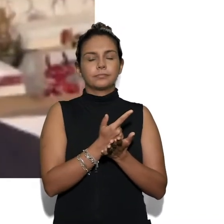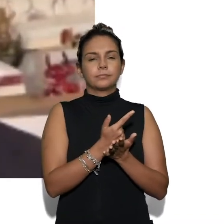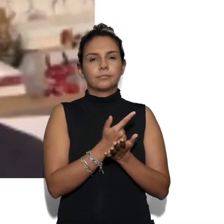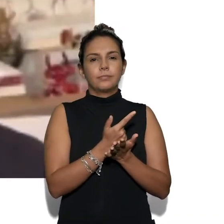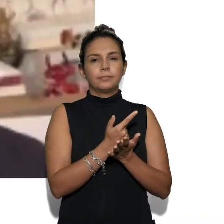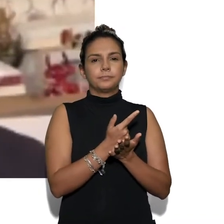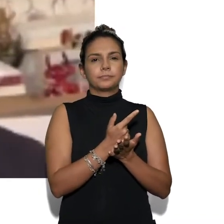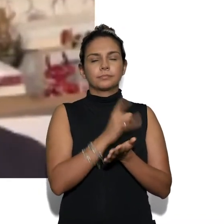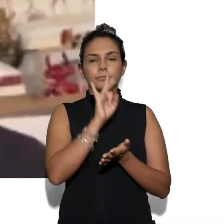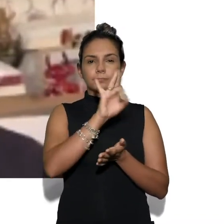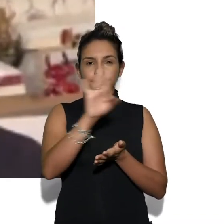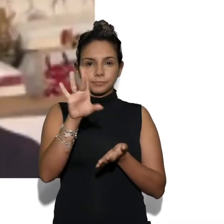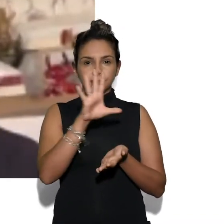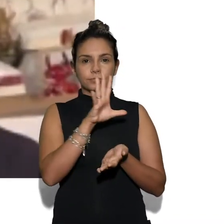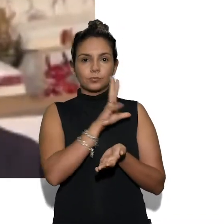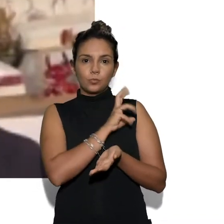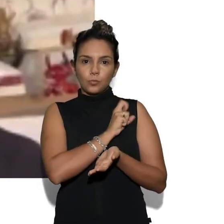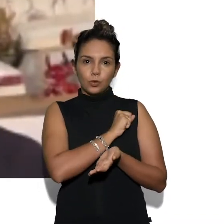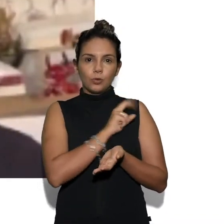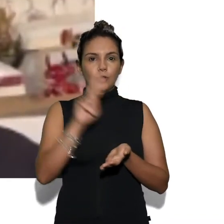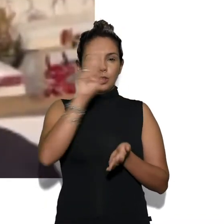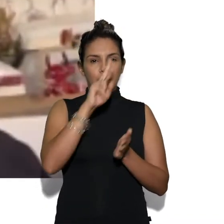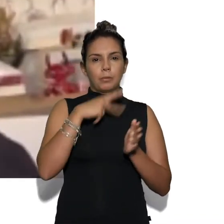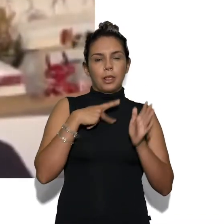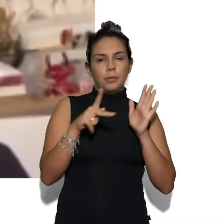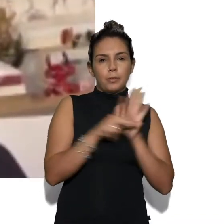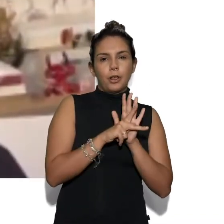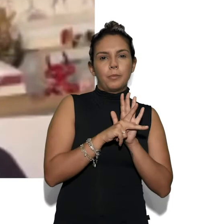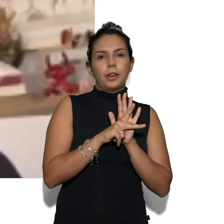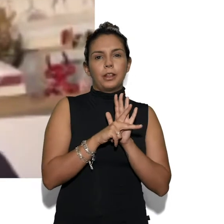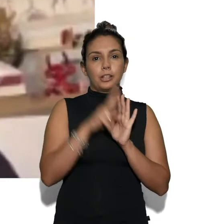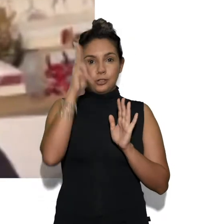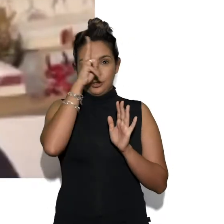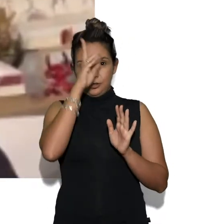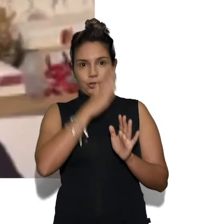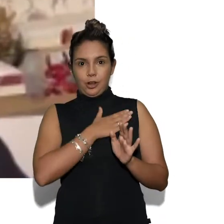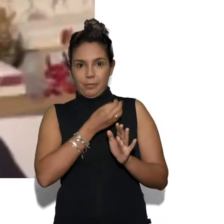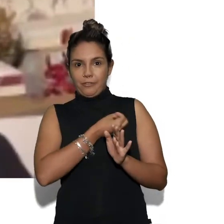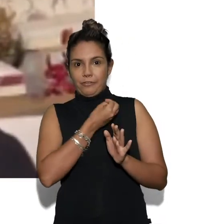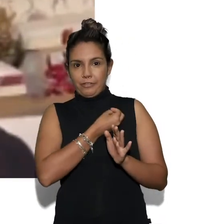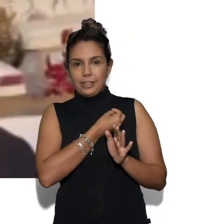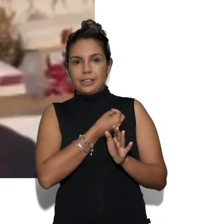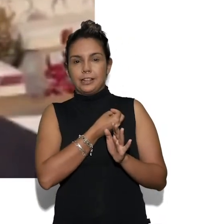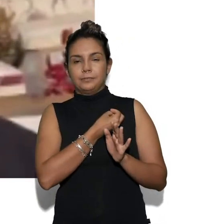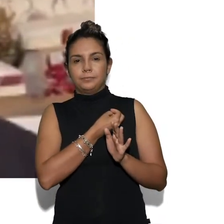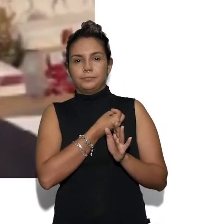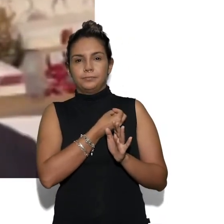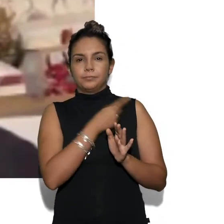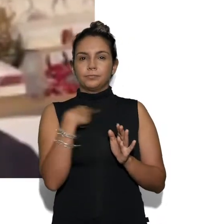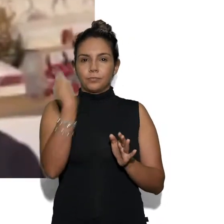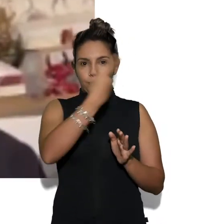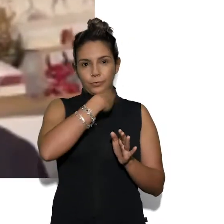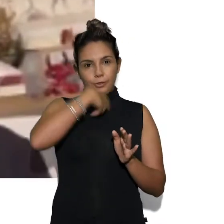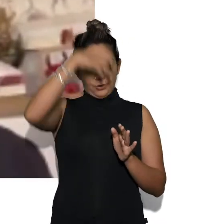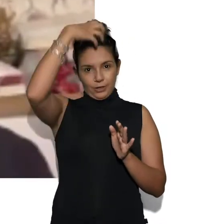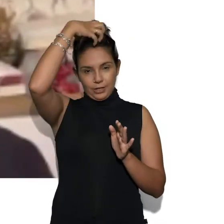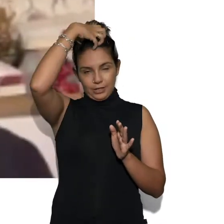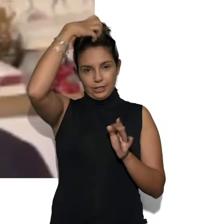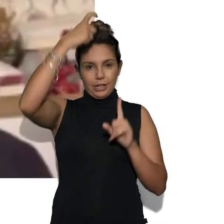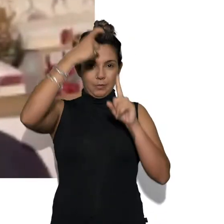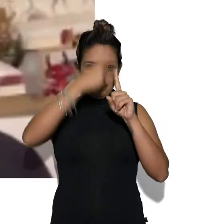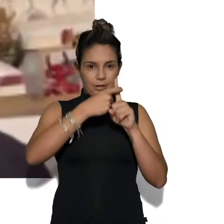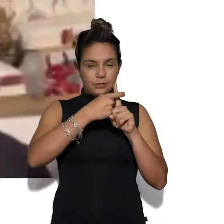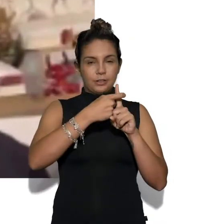cada romance eu fui usando da minha própria biografia, da minha própria vida. E há no Nosso Reino, na